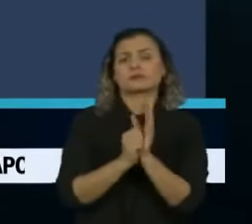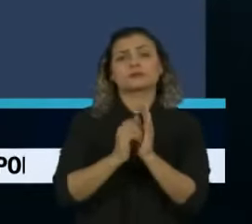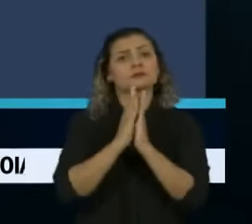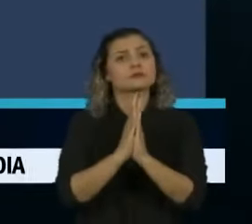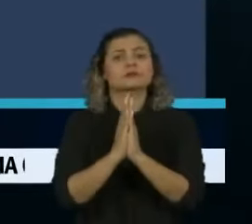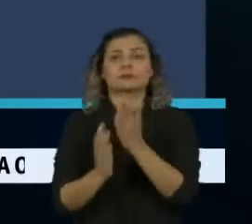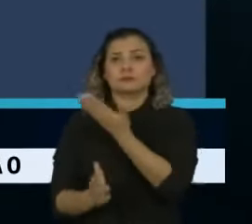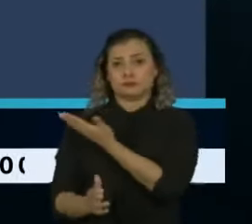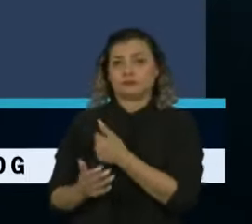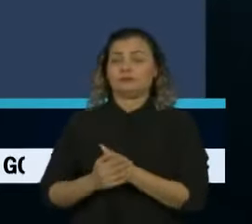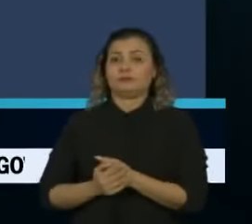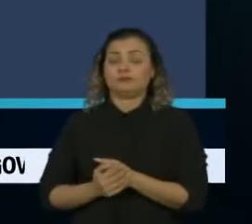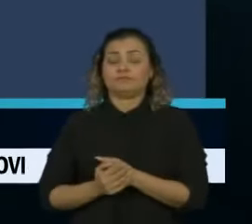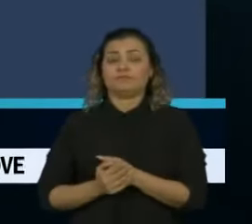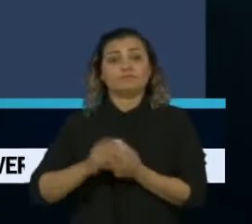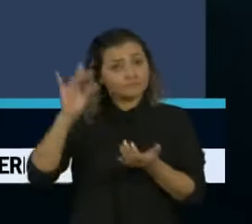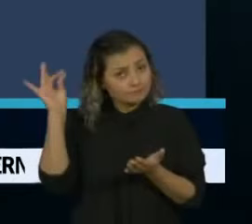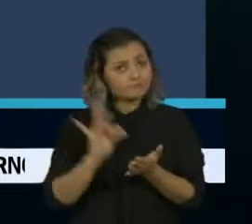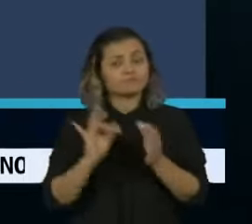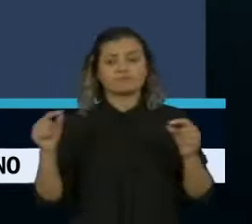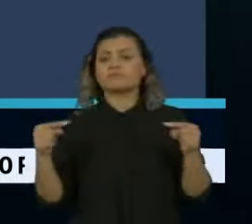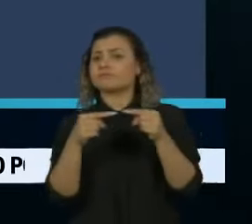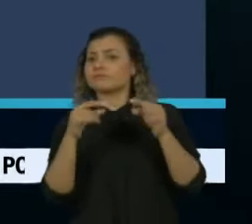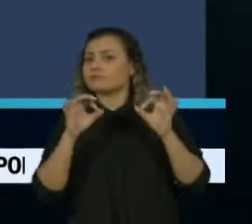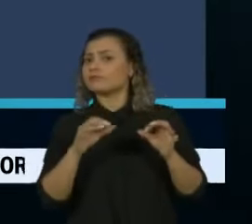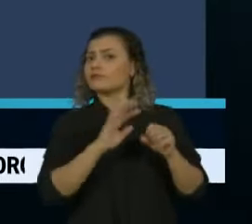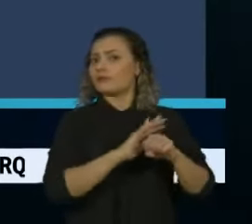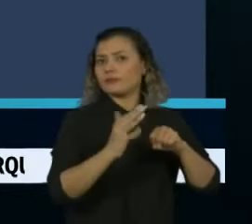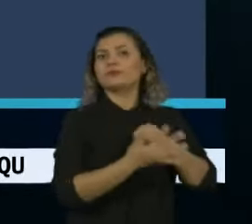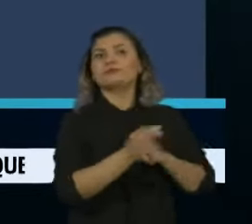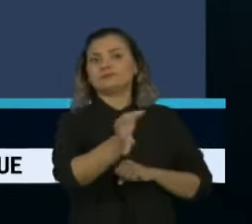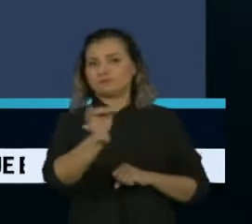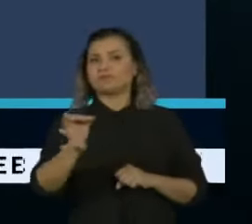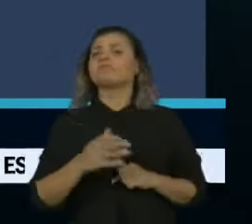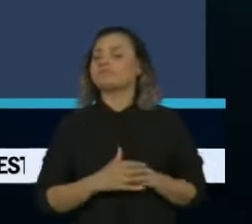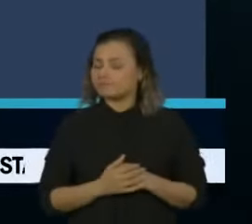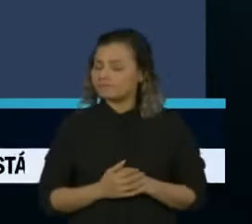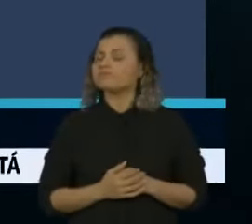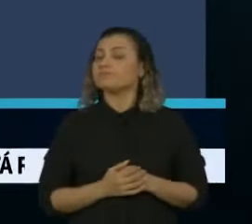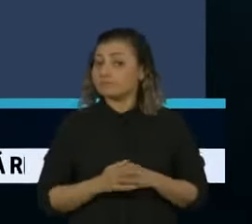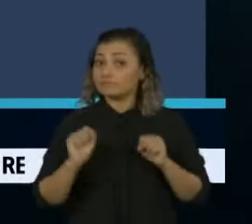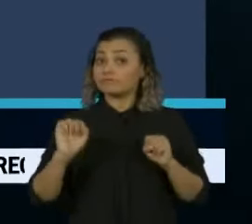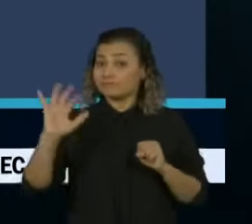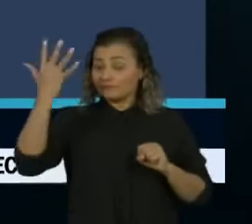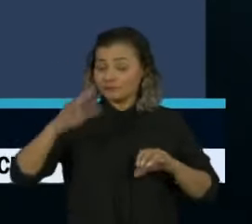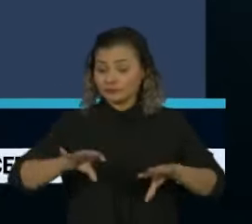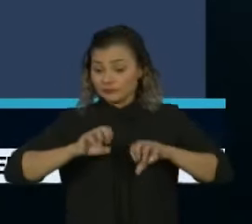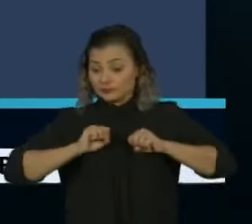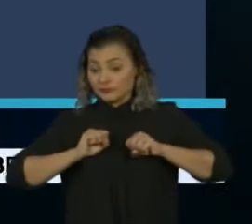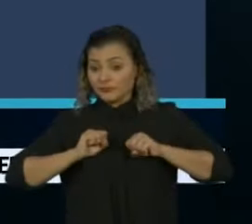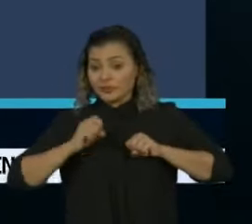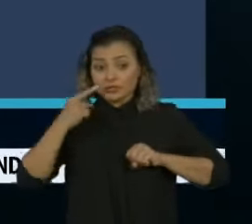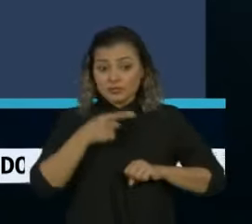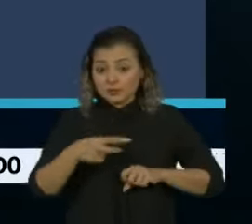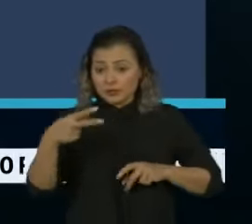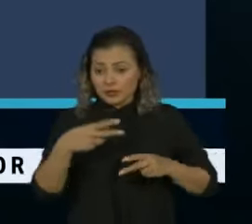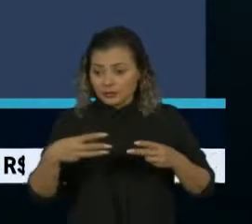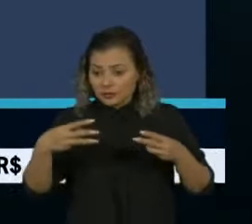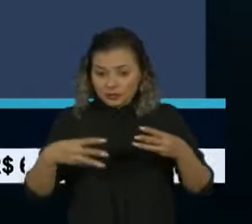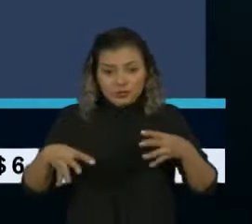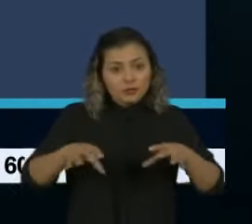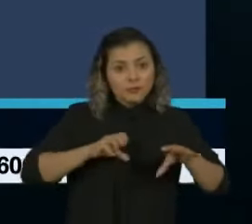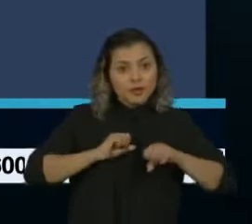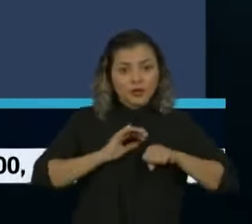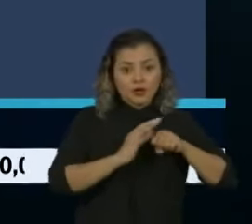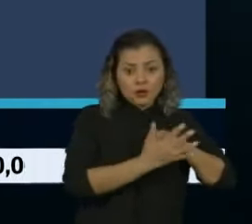adverte que a condição está potencialmente relacionada à Covid-19, podendo se manifestar em dias a semanas após a infecção